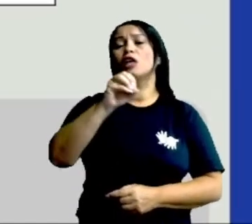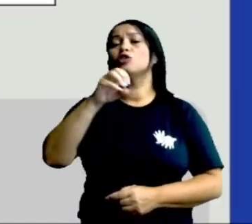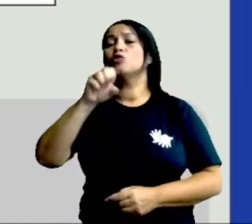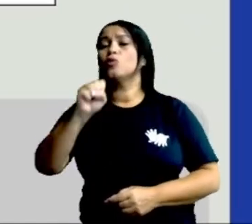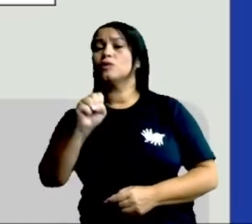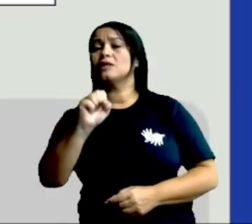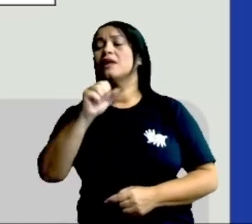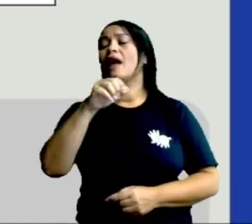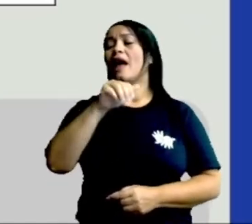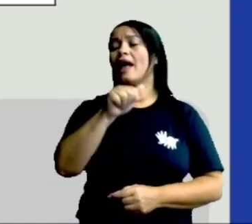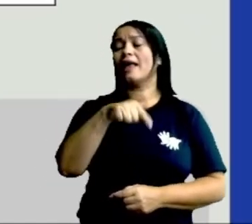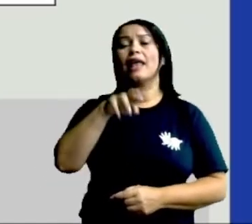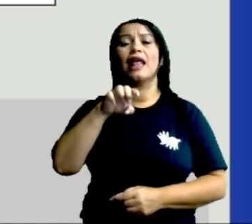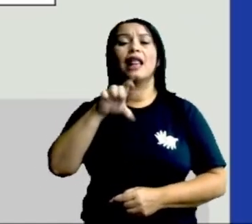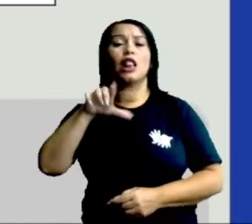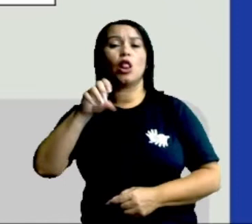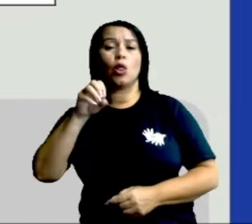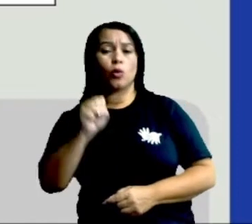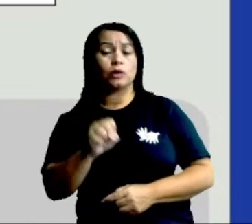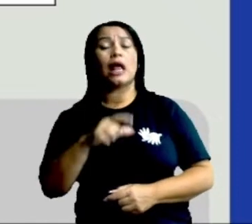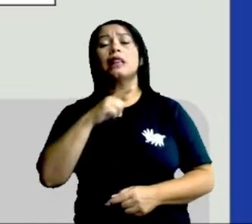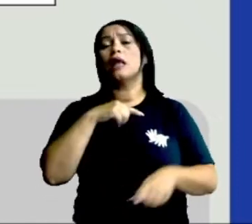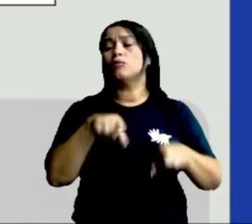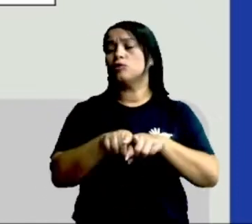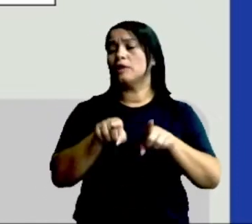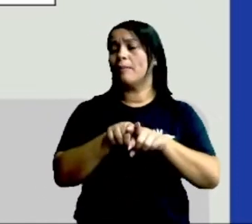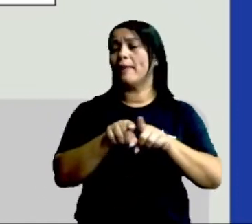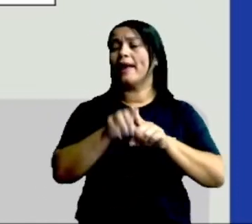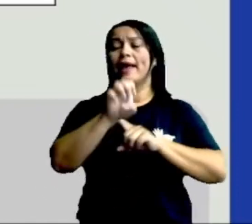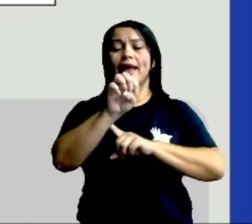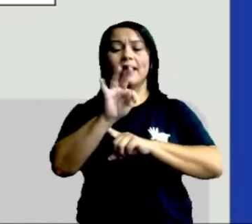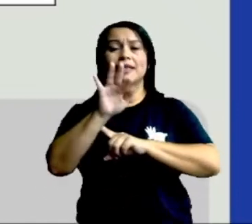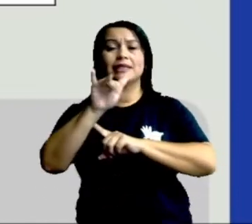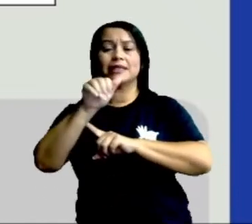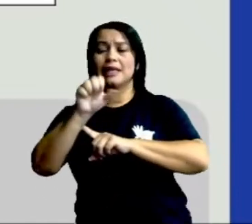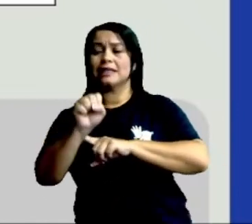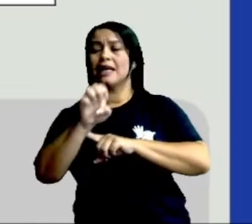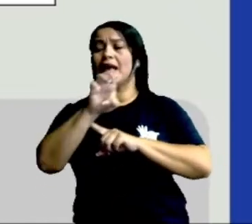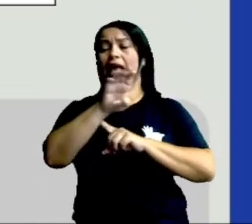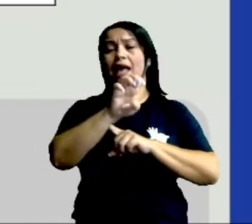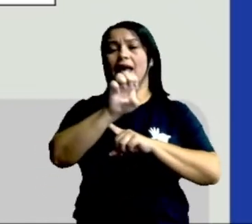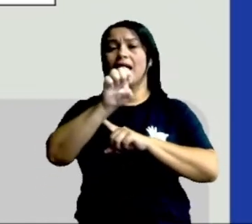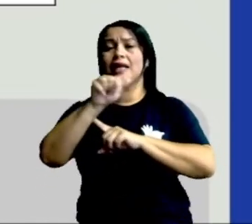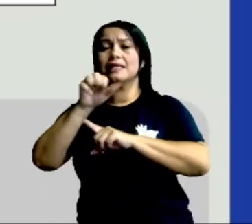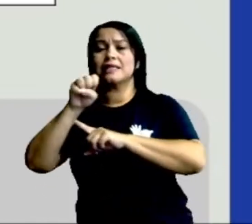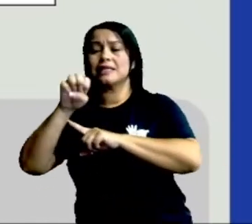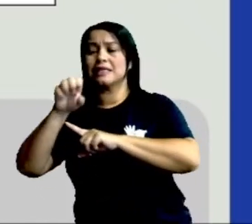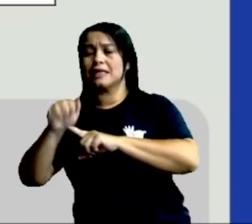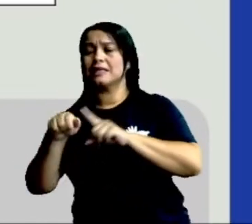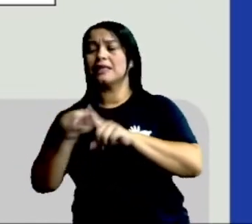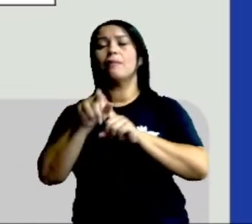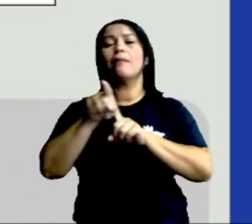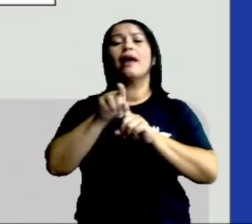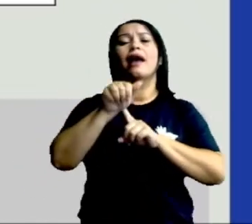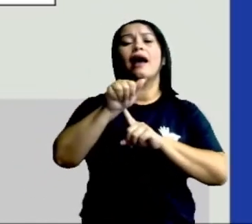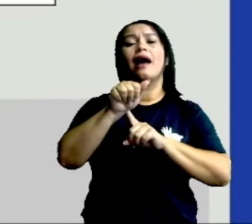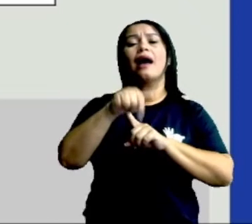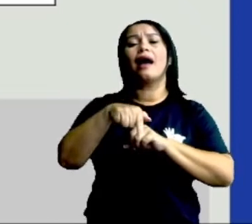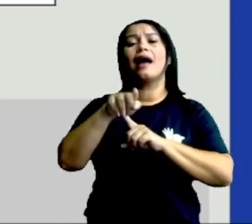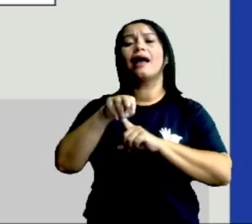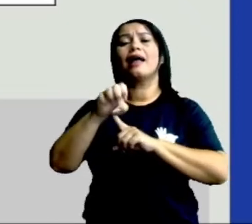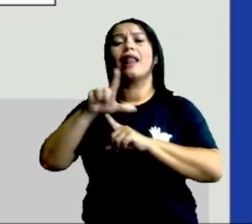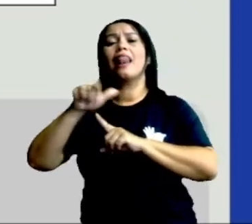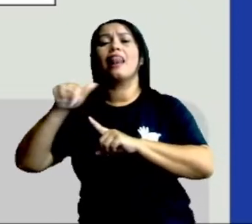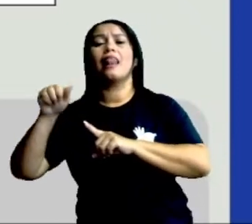aqueles, tá certo? E aí a gente tem estas, essas e aqueles. E aí a gente